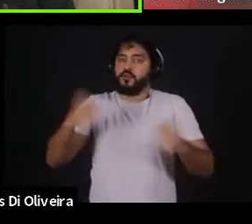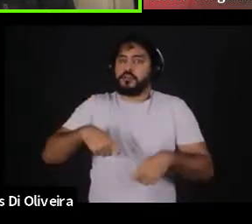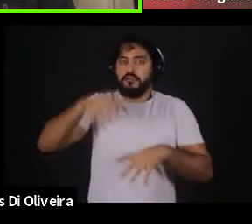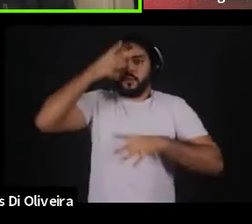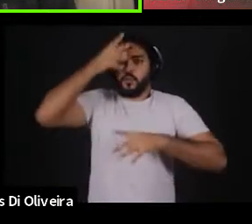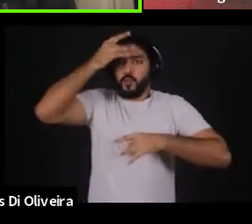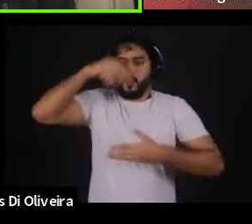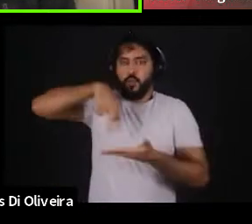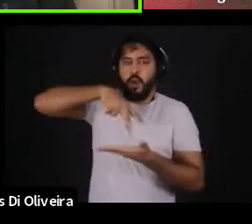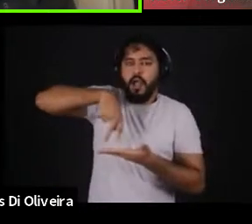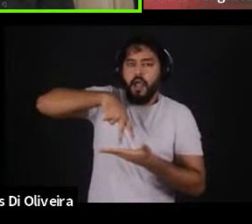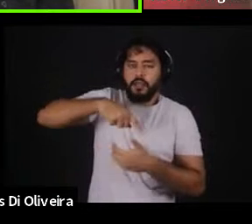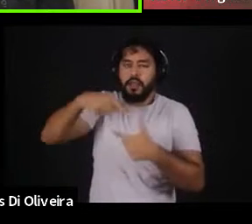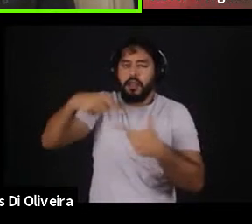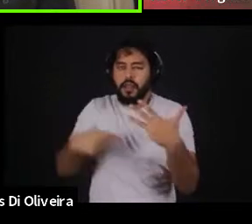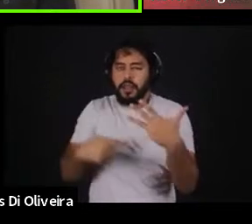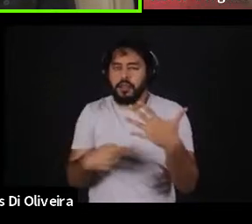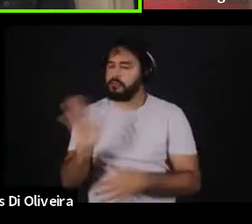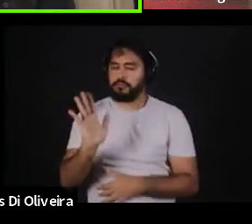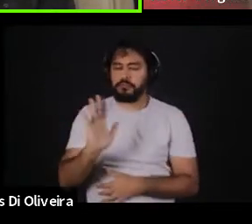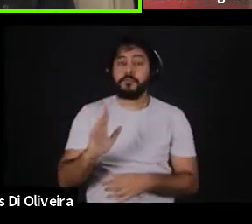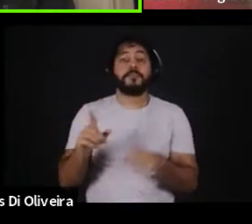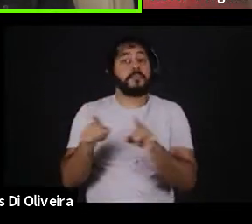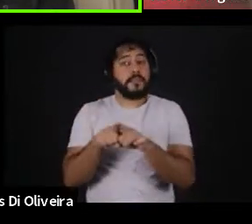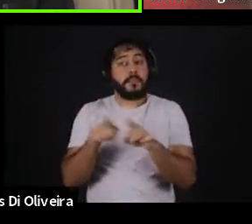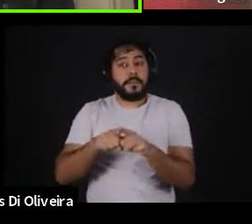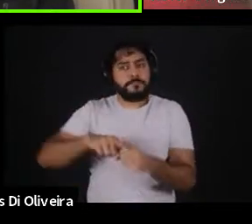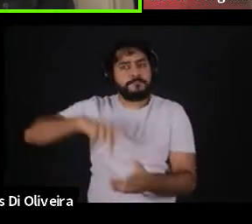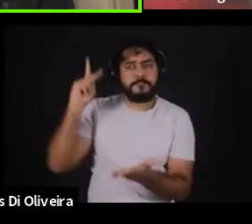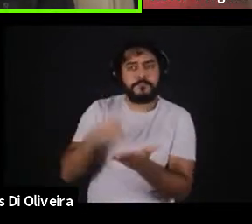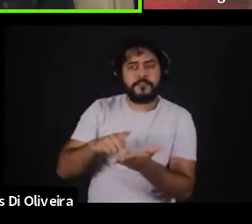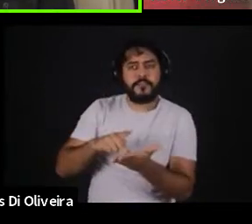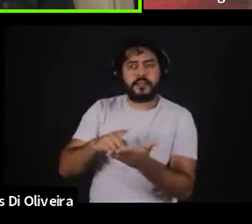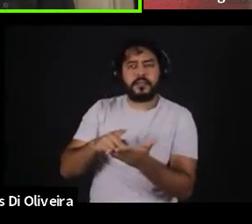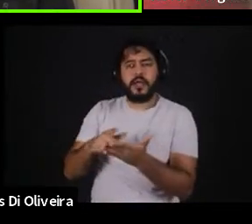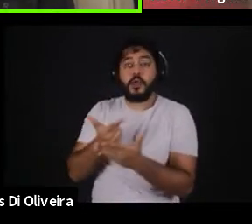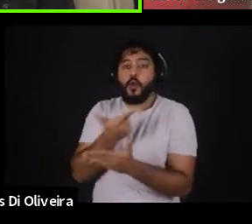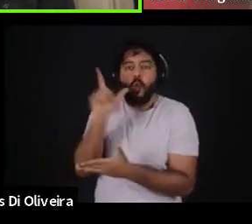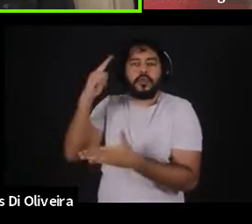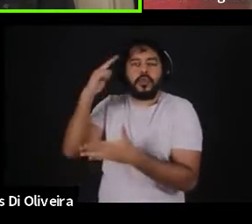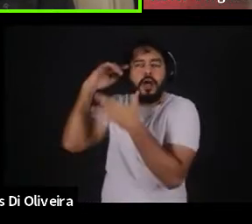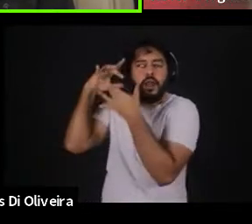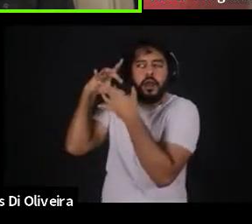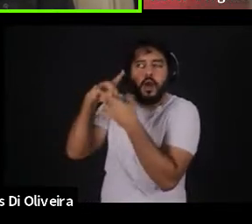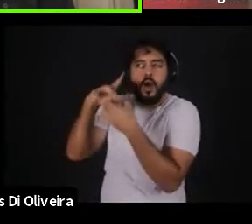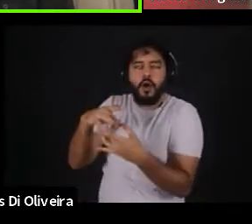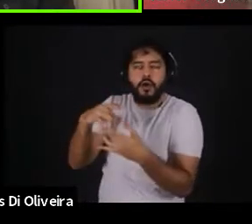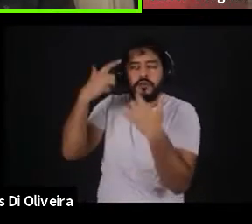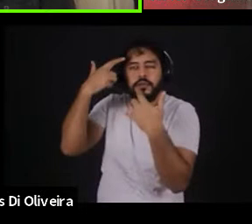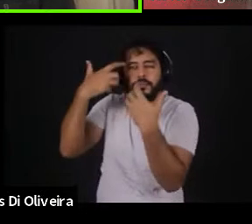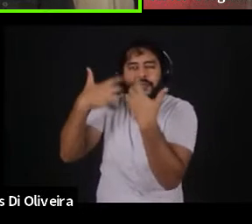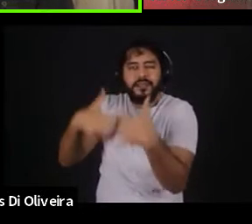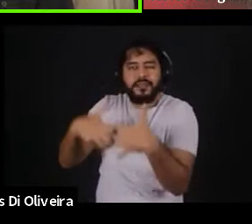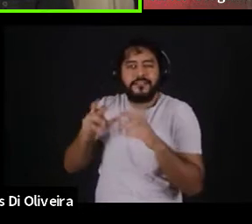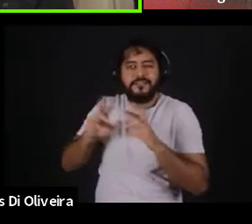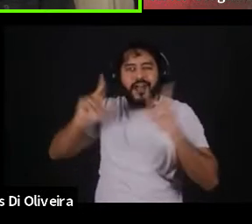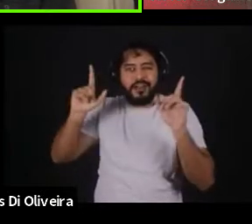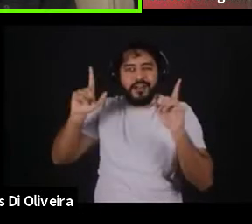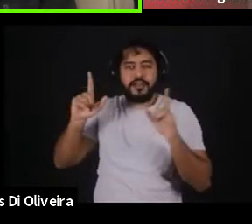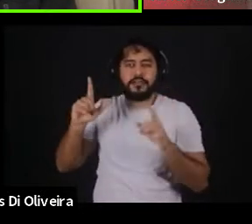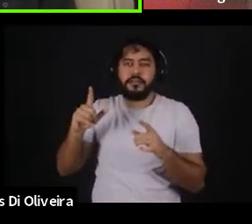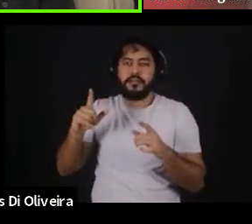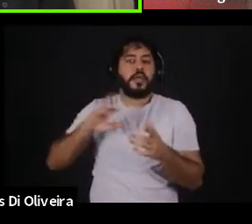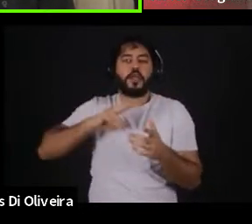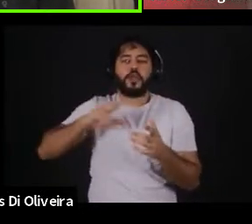lugar, repensar, mas de fato entrar numa outra lógica mesmo de pensamento, assim, acabar com uma espécie de